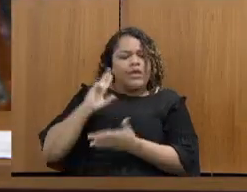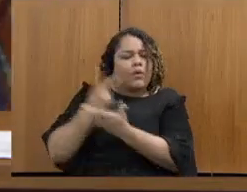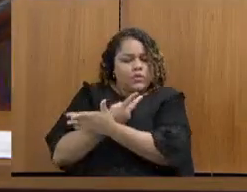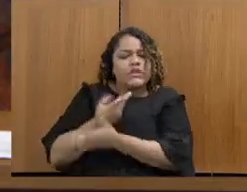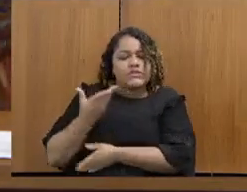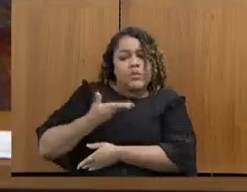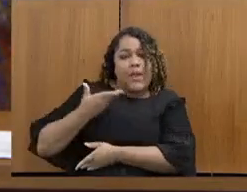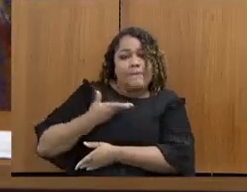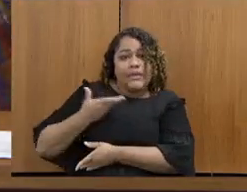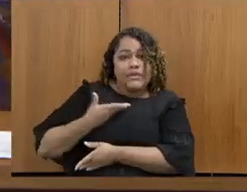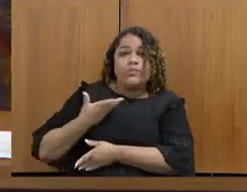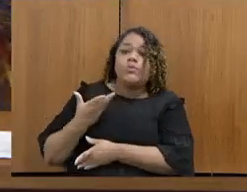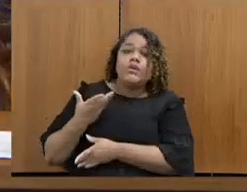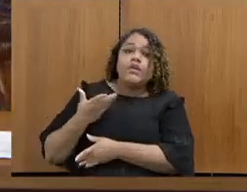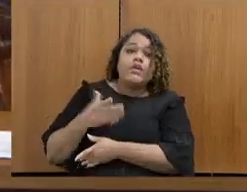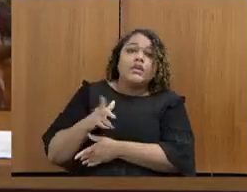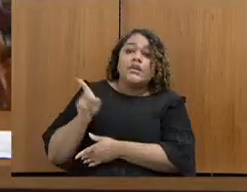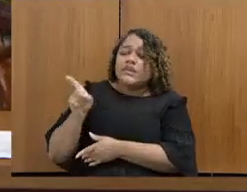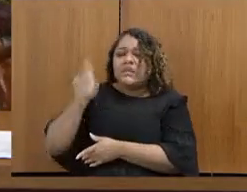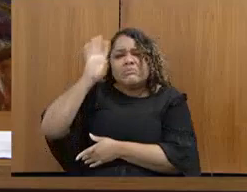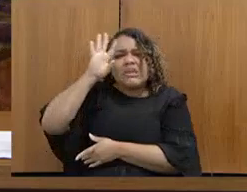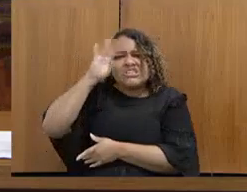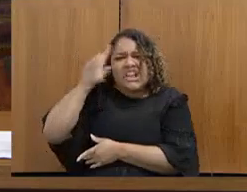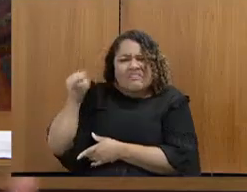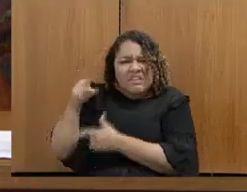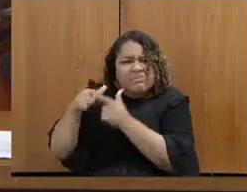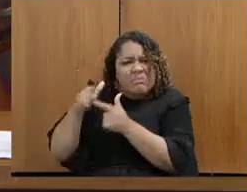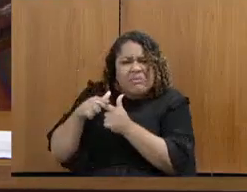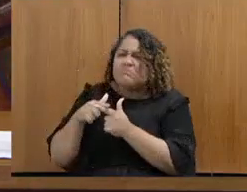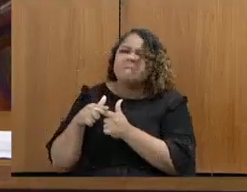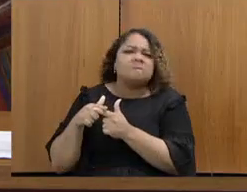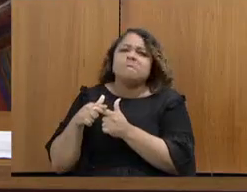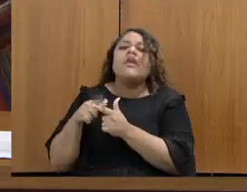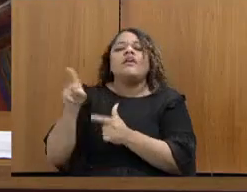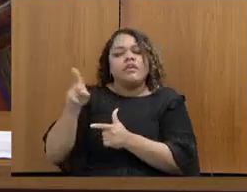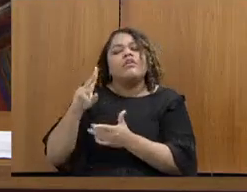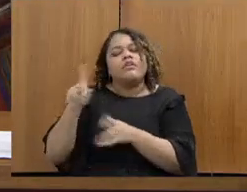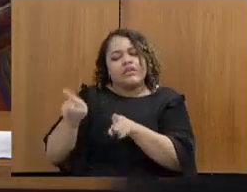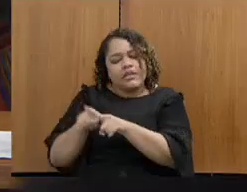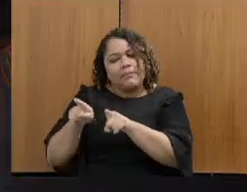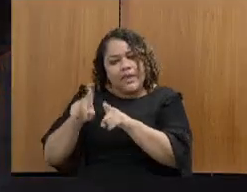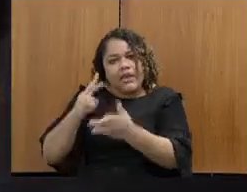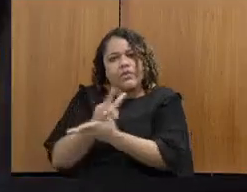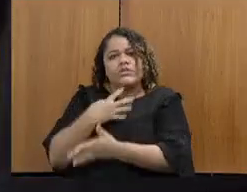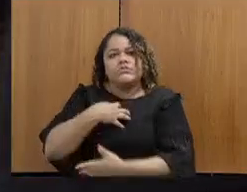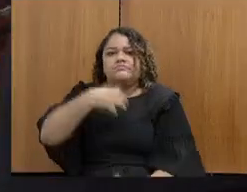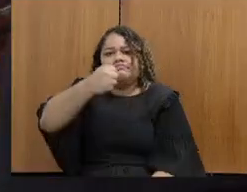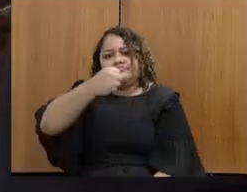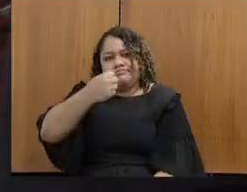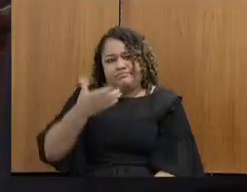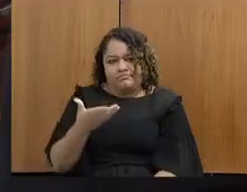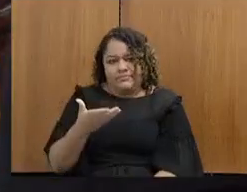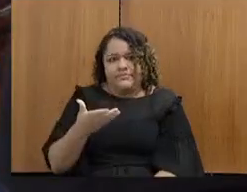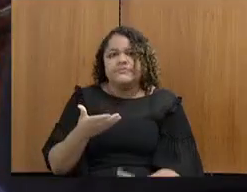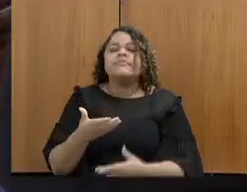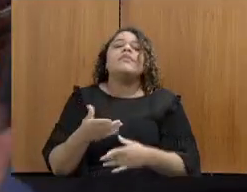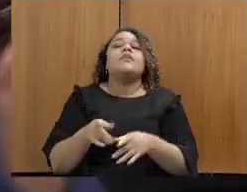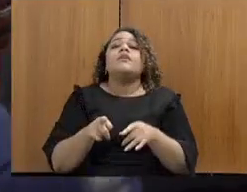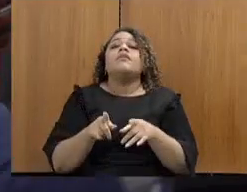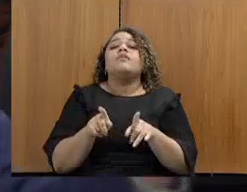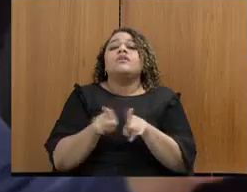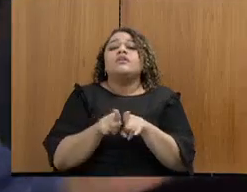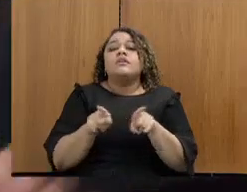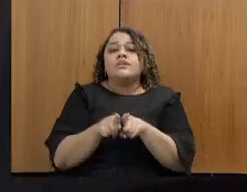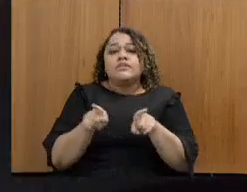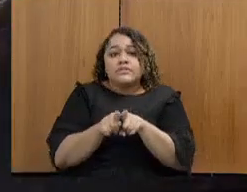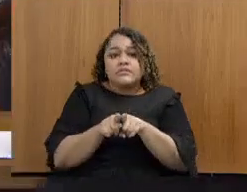que ele tinha algum tipo de problema e que também cometeu esse tipo de ato fazer uma ressalva no caso